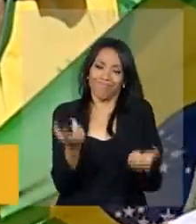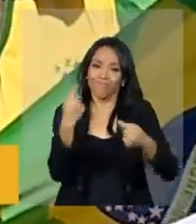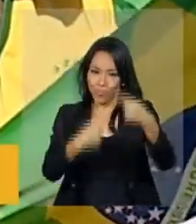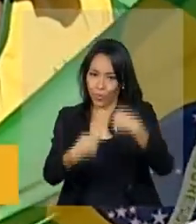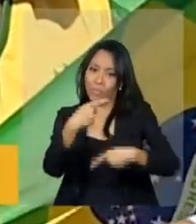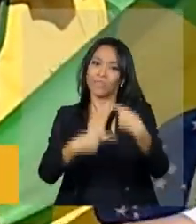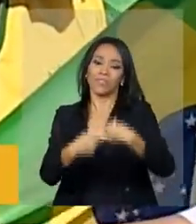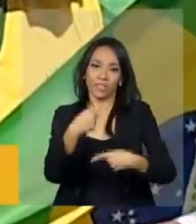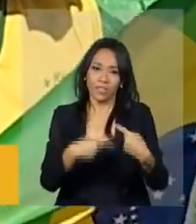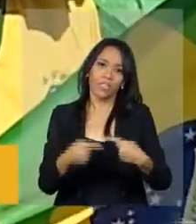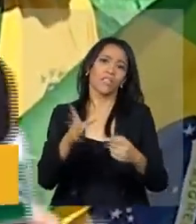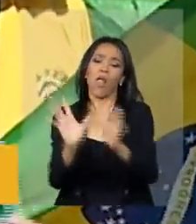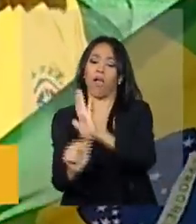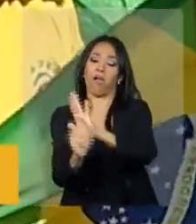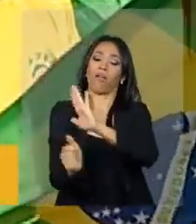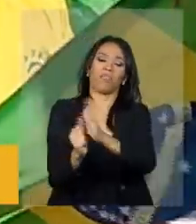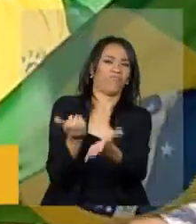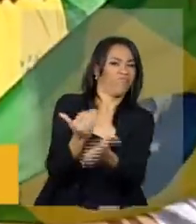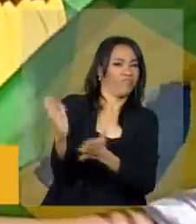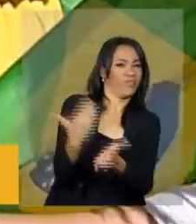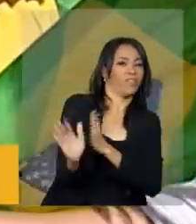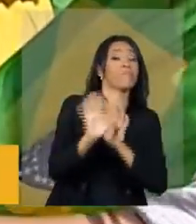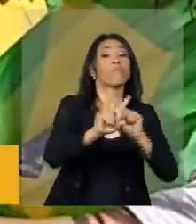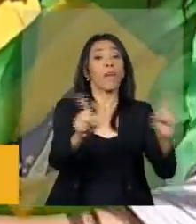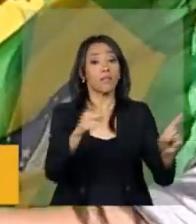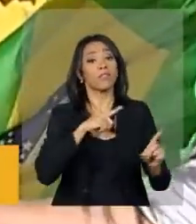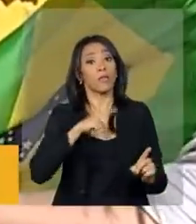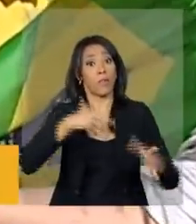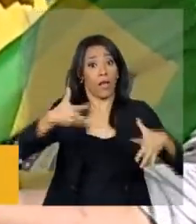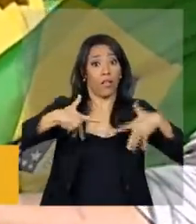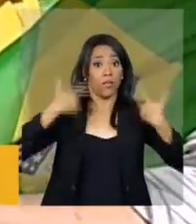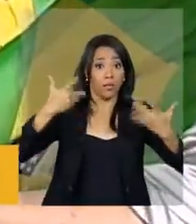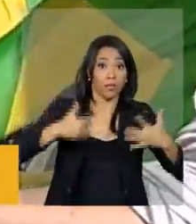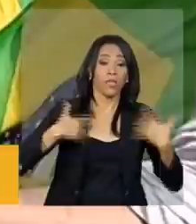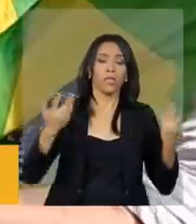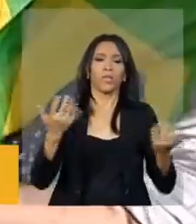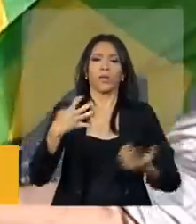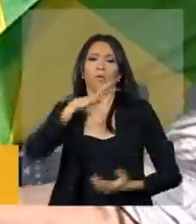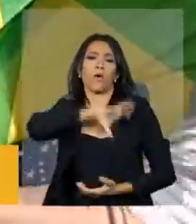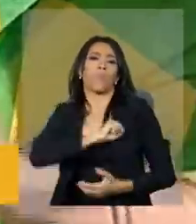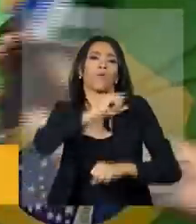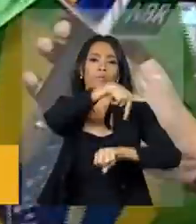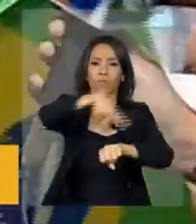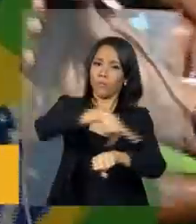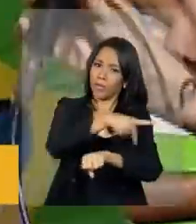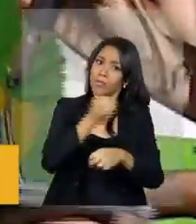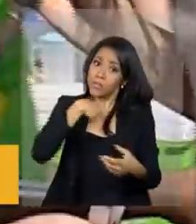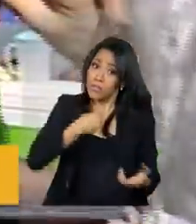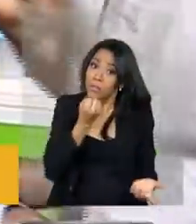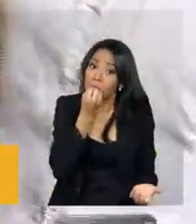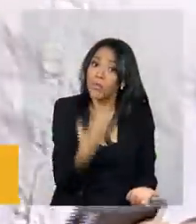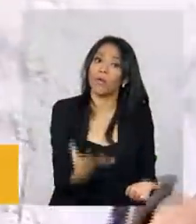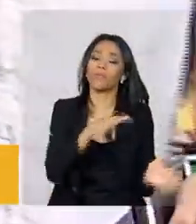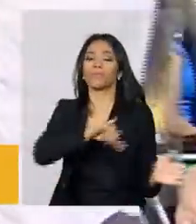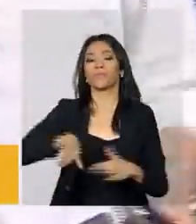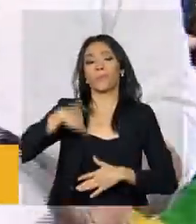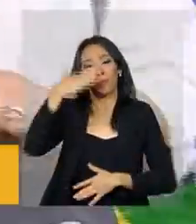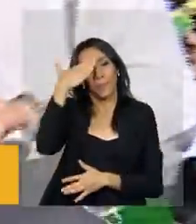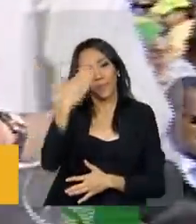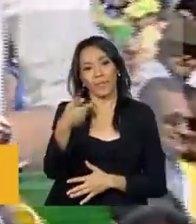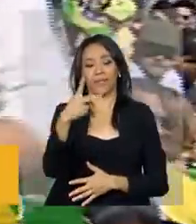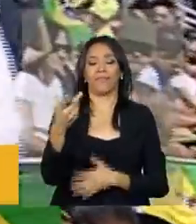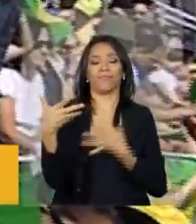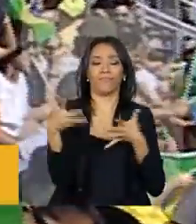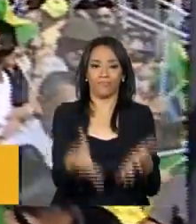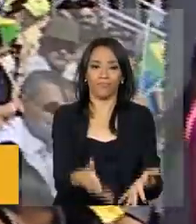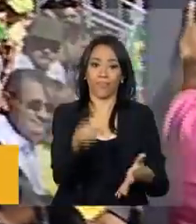ser a parte da roubalheira, mas a parte da alegria, do patriotismo, isso é muito bom. Tá certo, Gisele, obrigada pela sua participação. Olha,